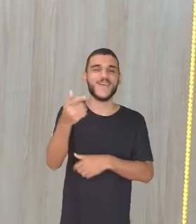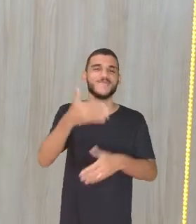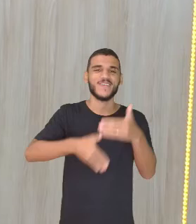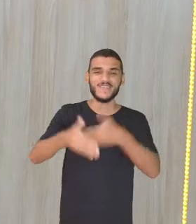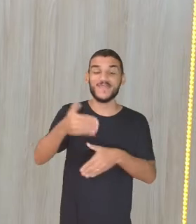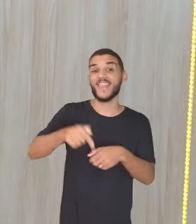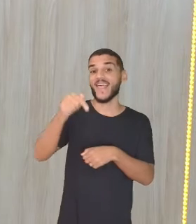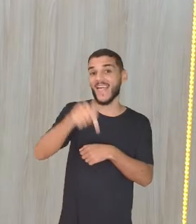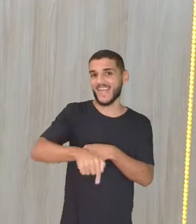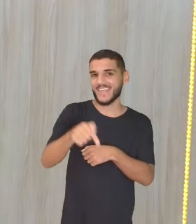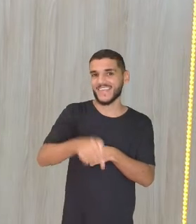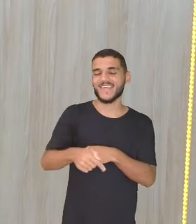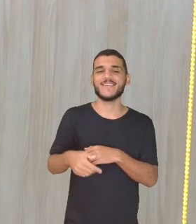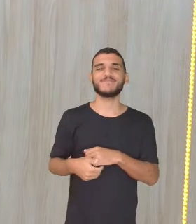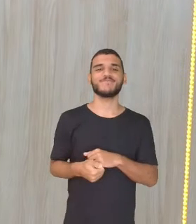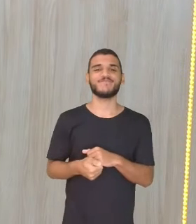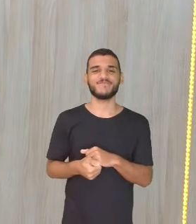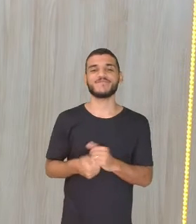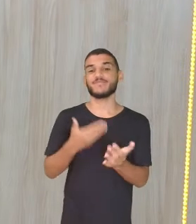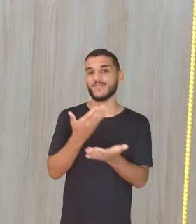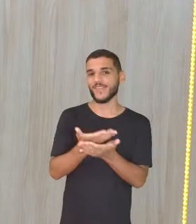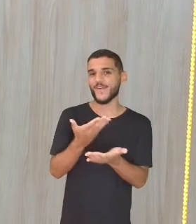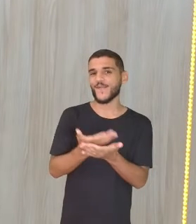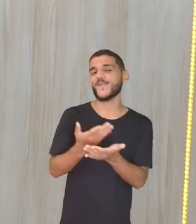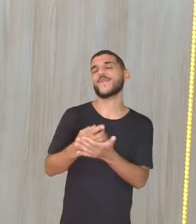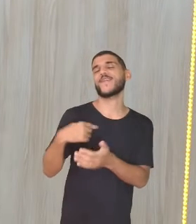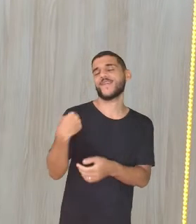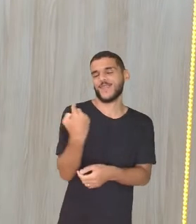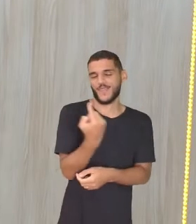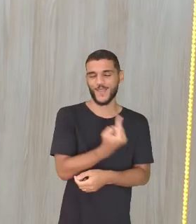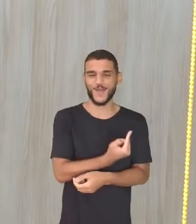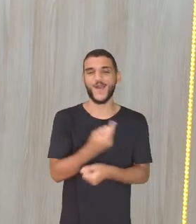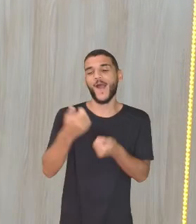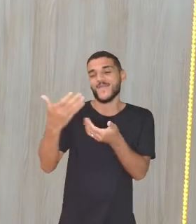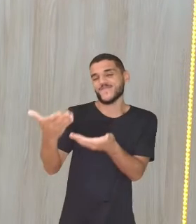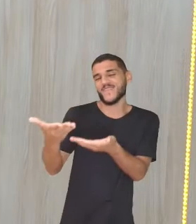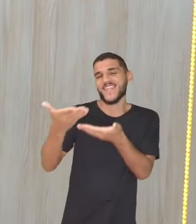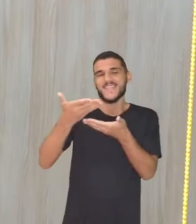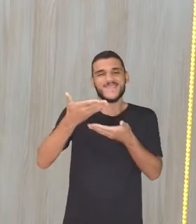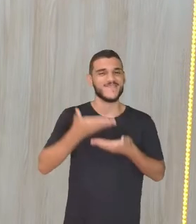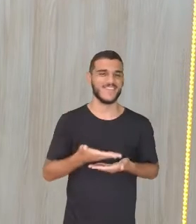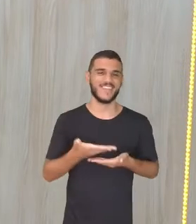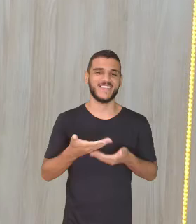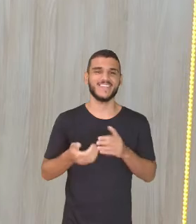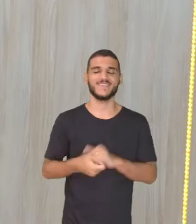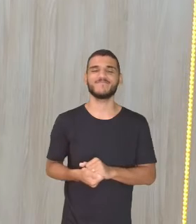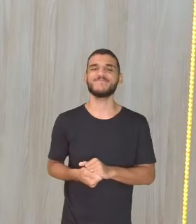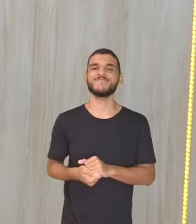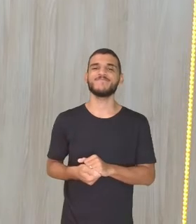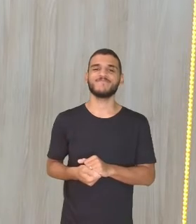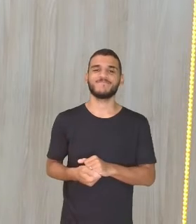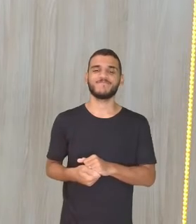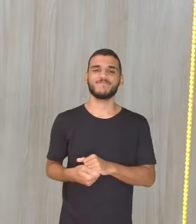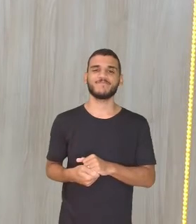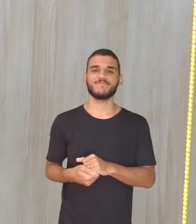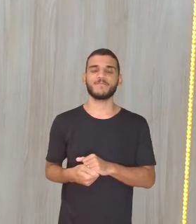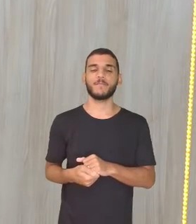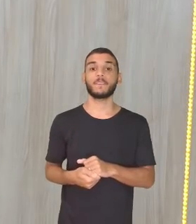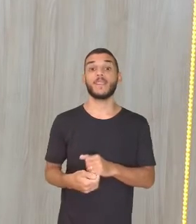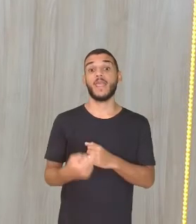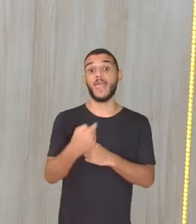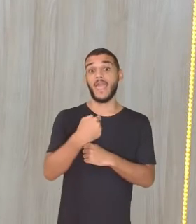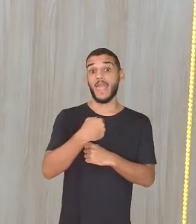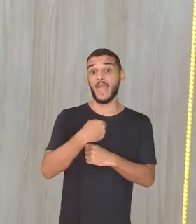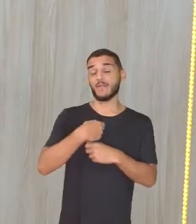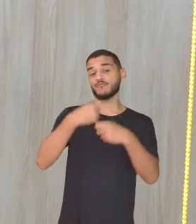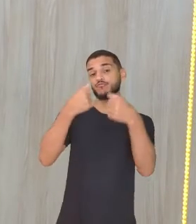comigo, você que é nosso estudante. Então sejam todos bem-vindos à nossa aula, certo? Eu vou falar um